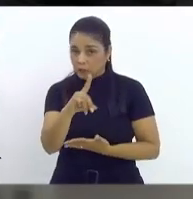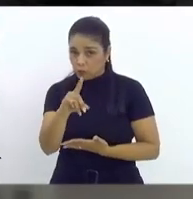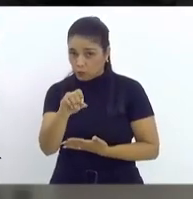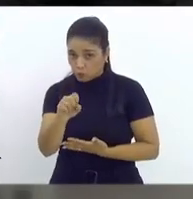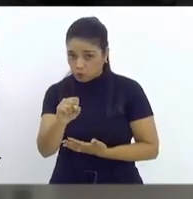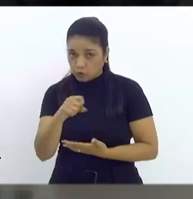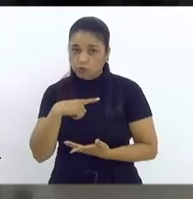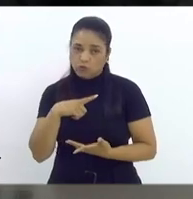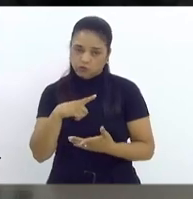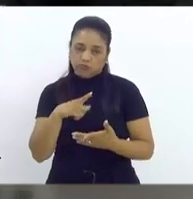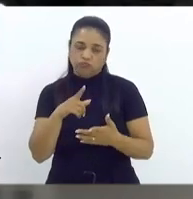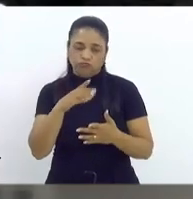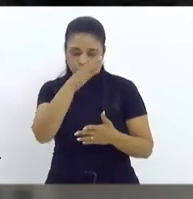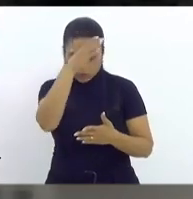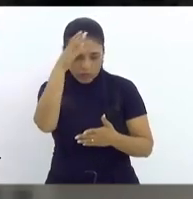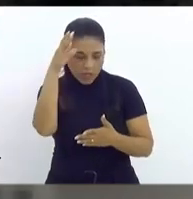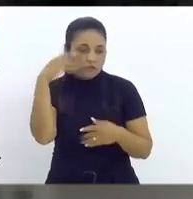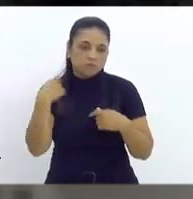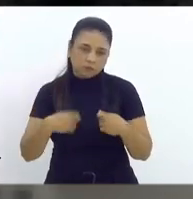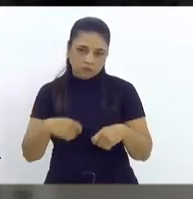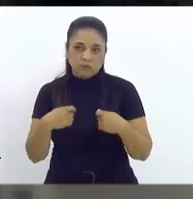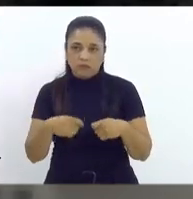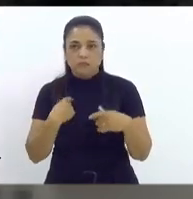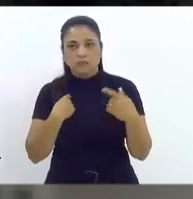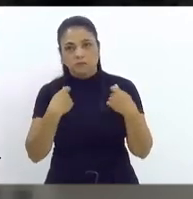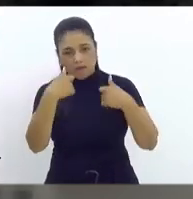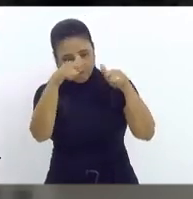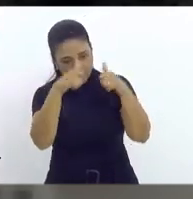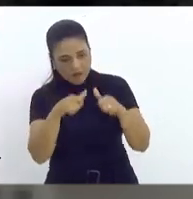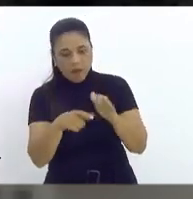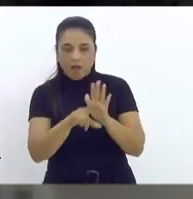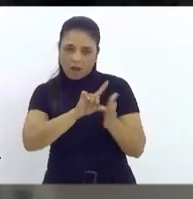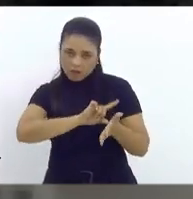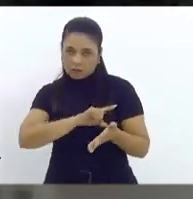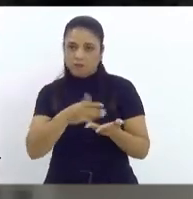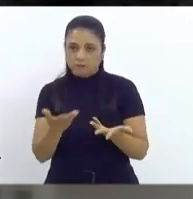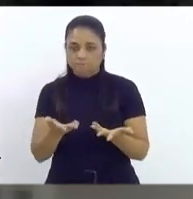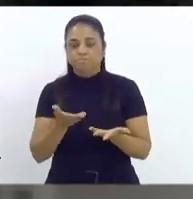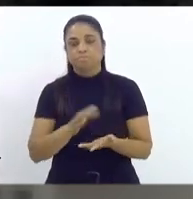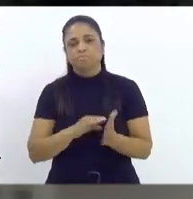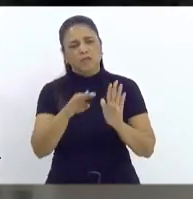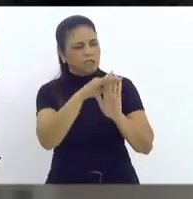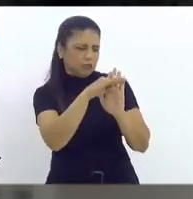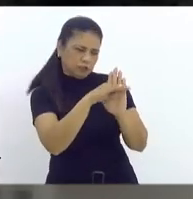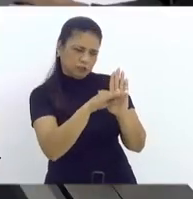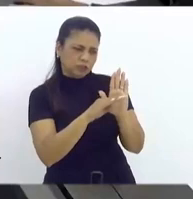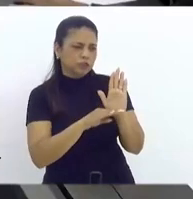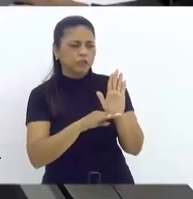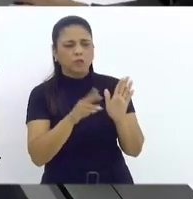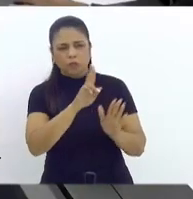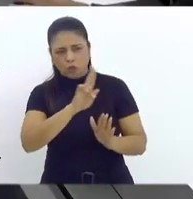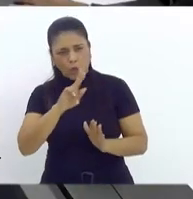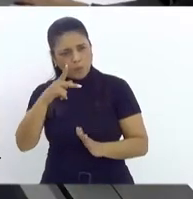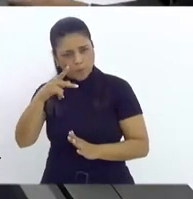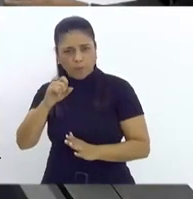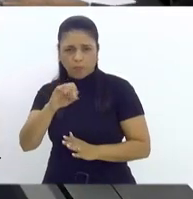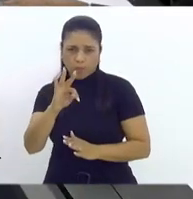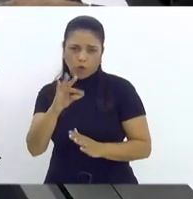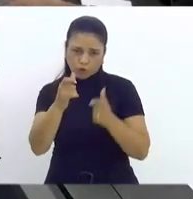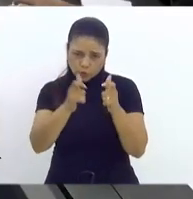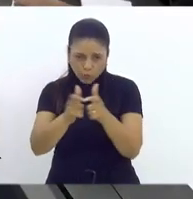Seria disponibilizar qualquer informação que a população analisa. Pudesse saber, né? Outra questão assim, é entender também em que